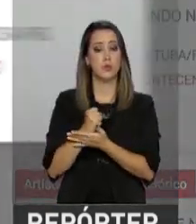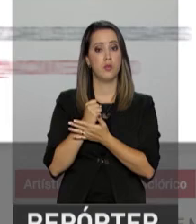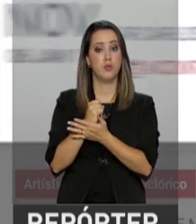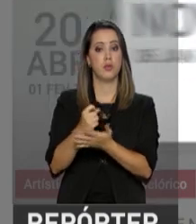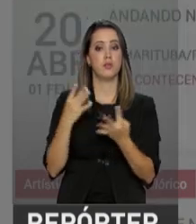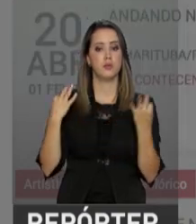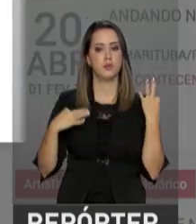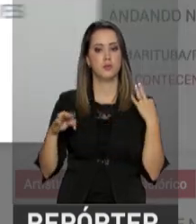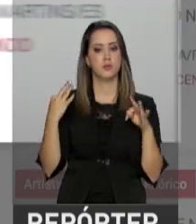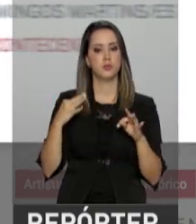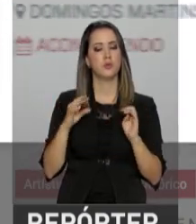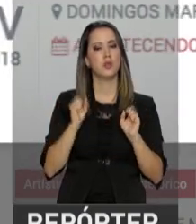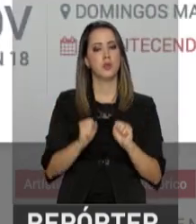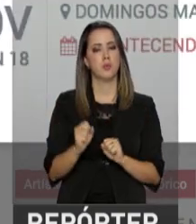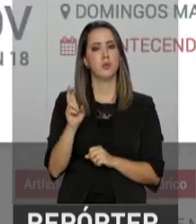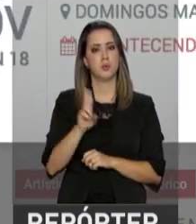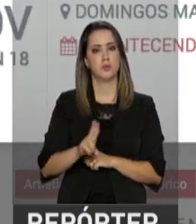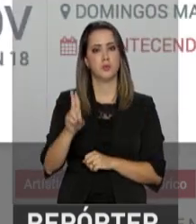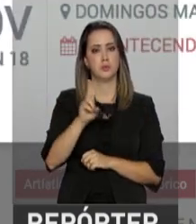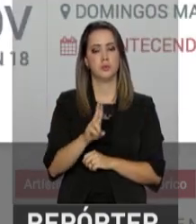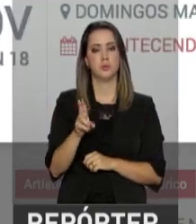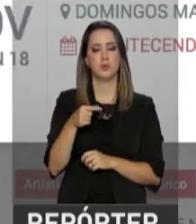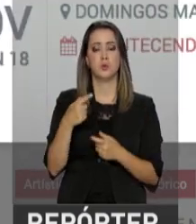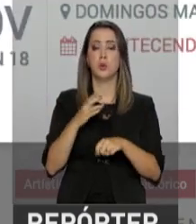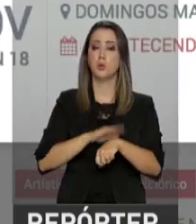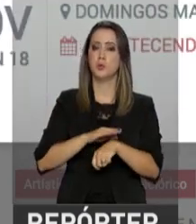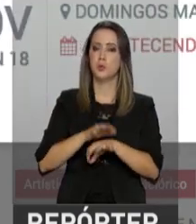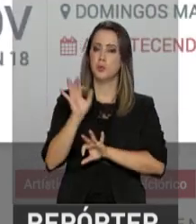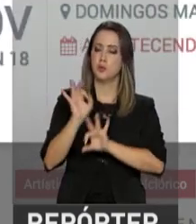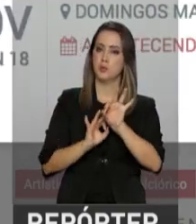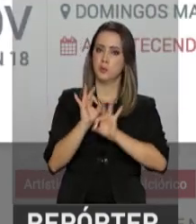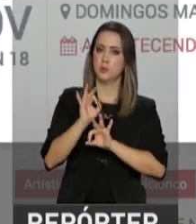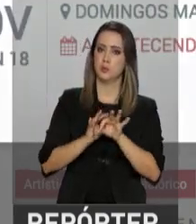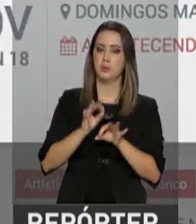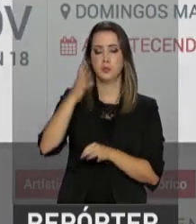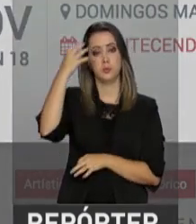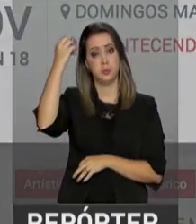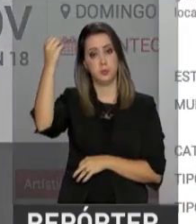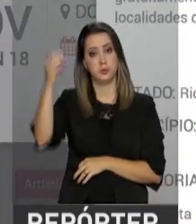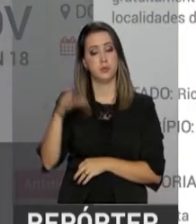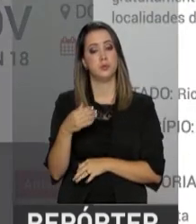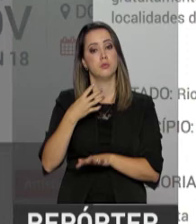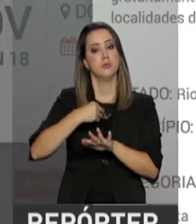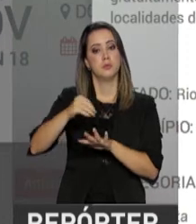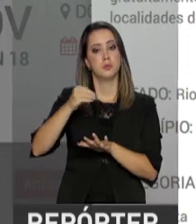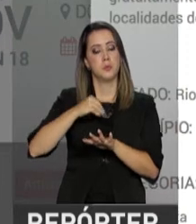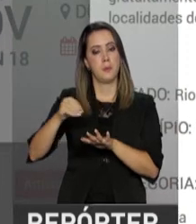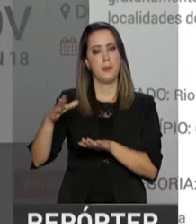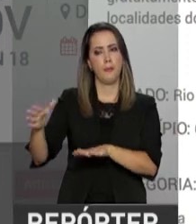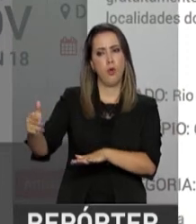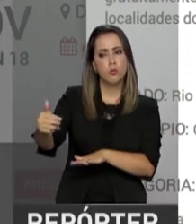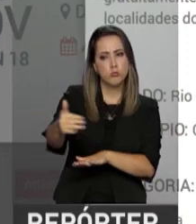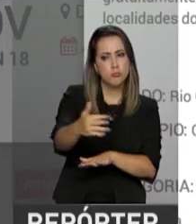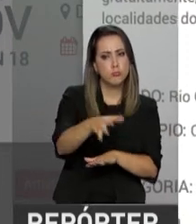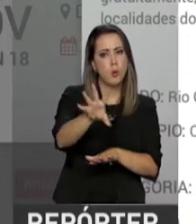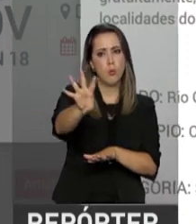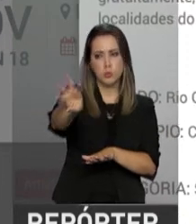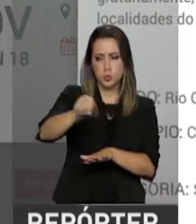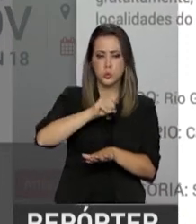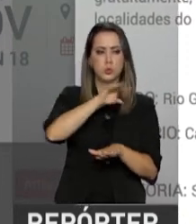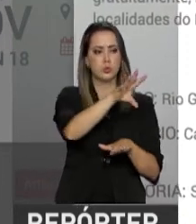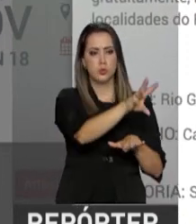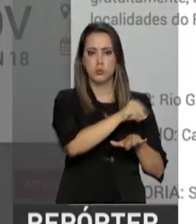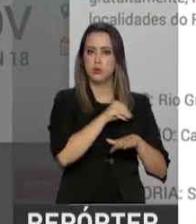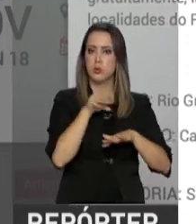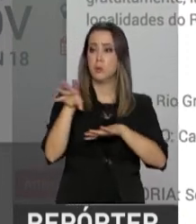que possam ser úteis ao turista no momento de planejar a viagem as ações foram coletadas de forma colaborativa